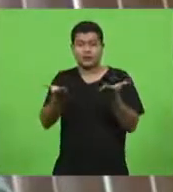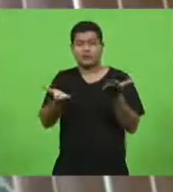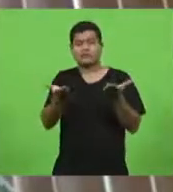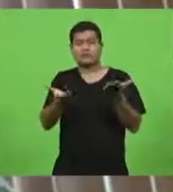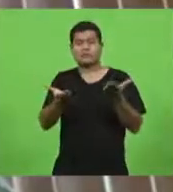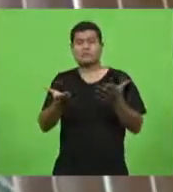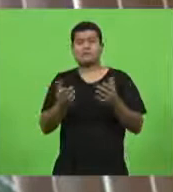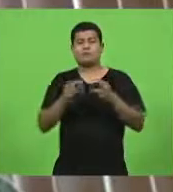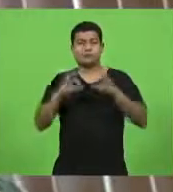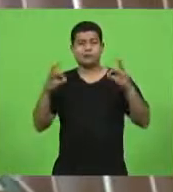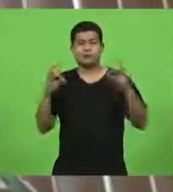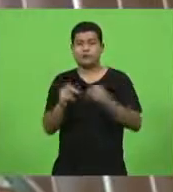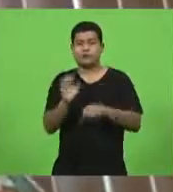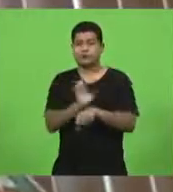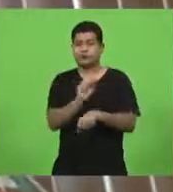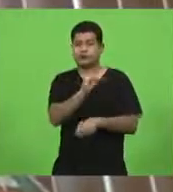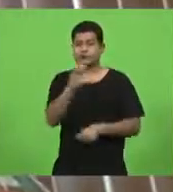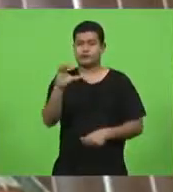catarinense.